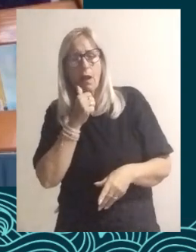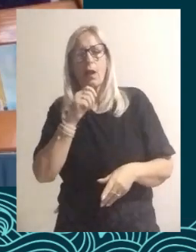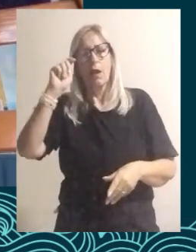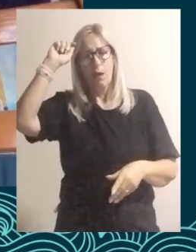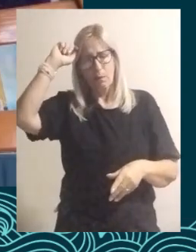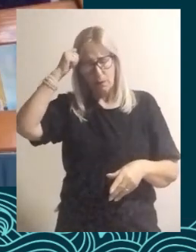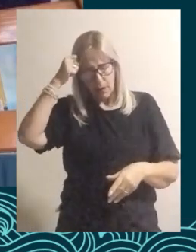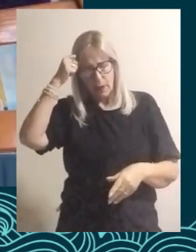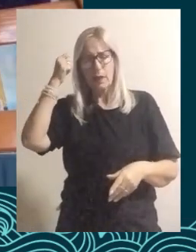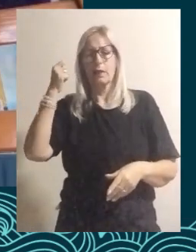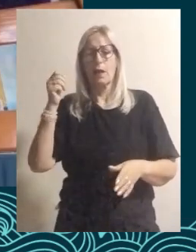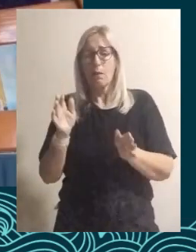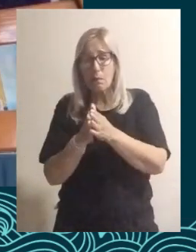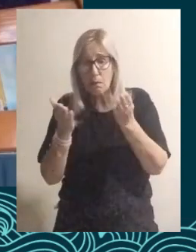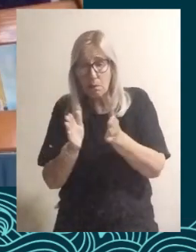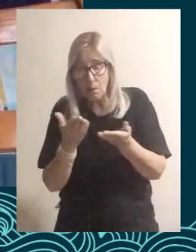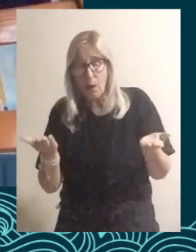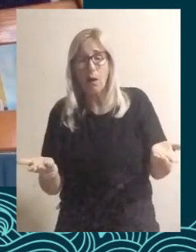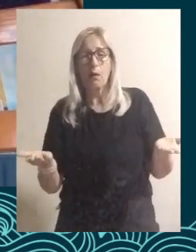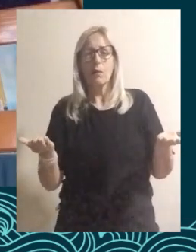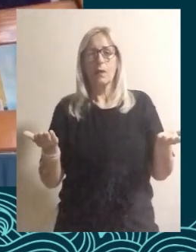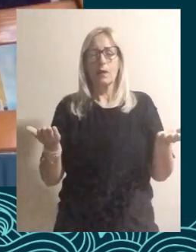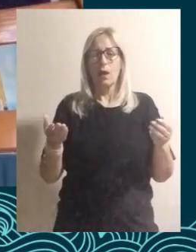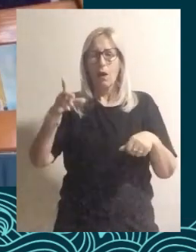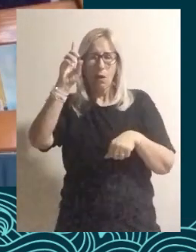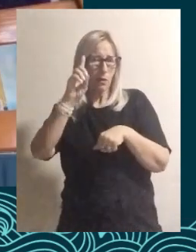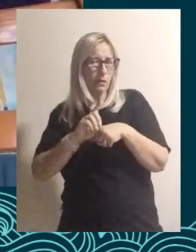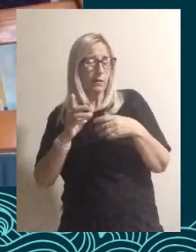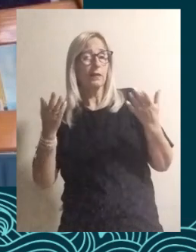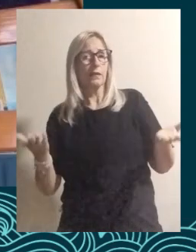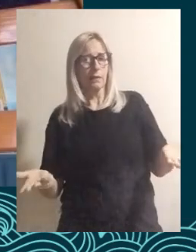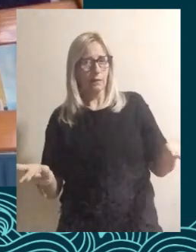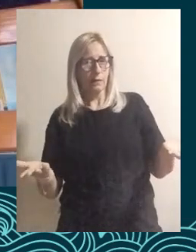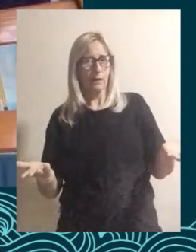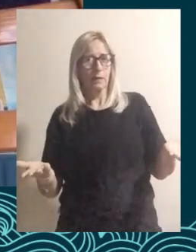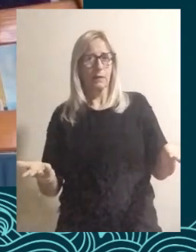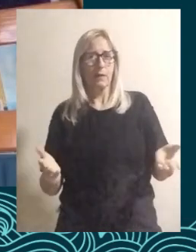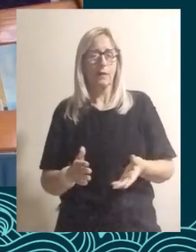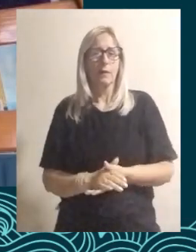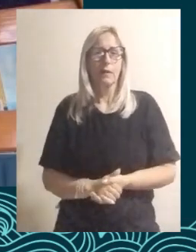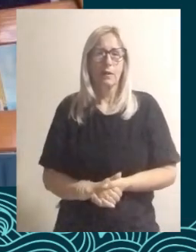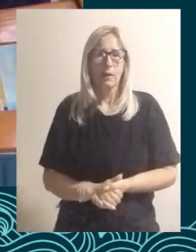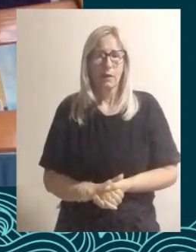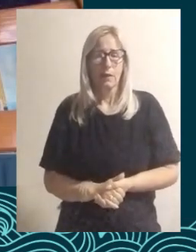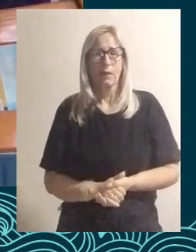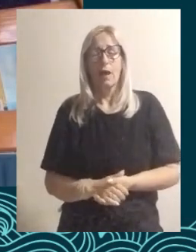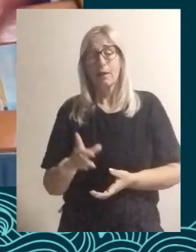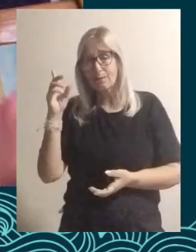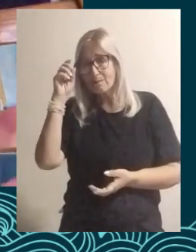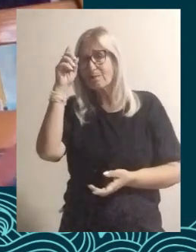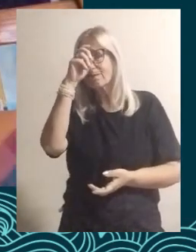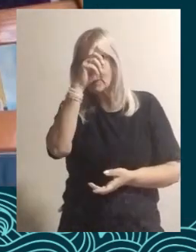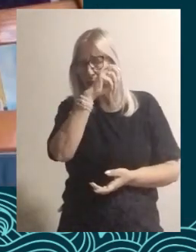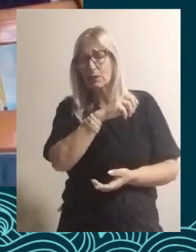que é uma mulher preta ou negra, com alguma redução, alguma dificuldade motora, ela pegou o